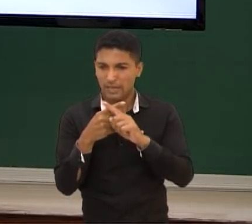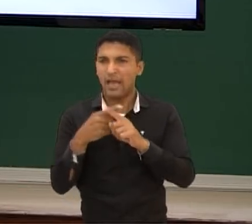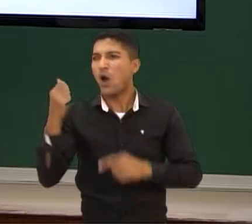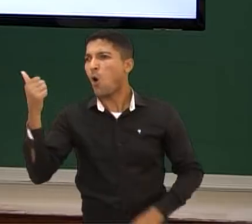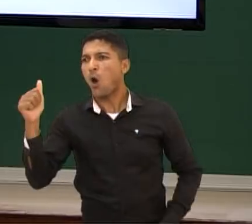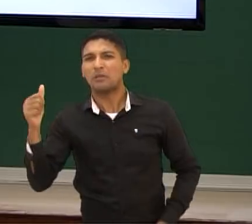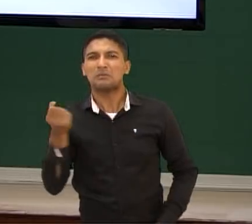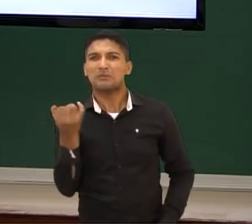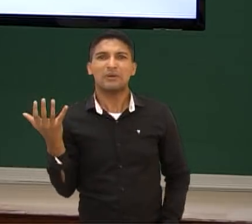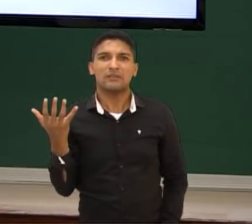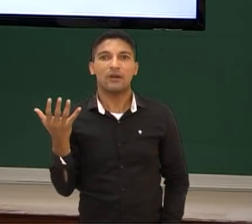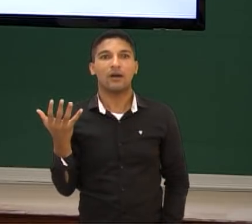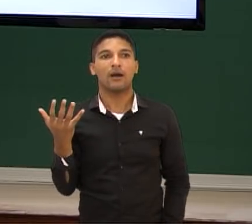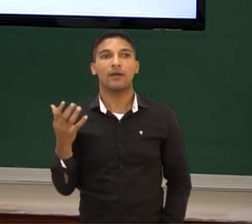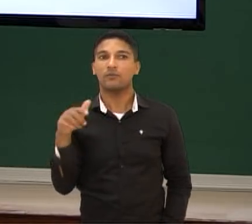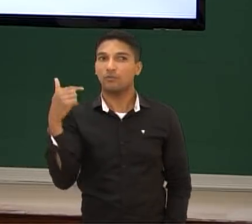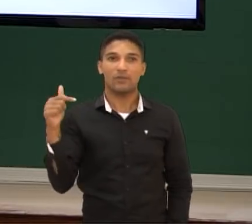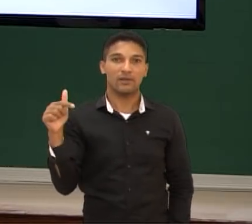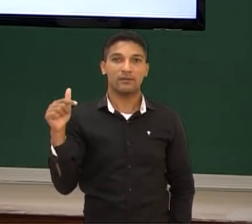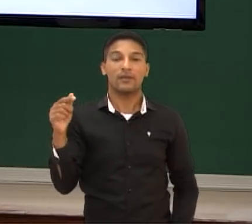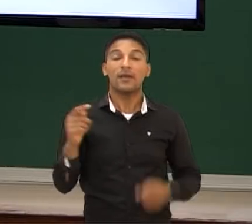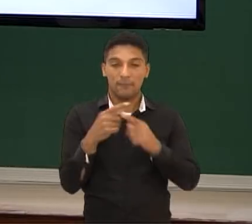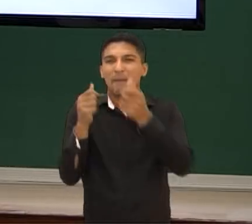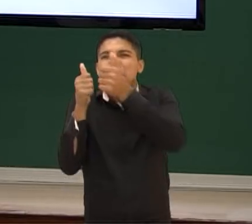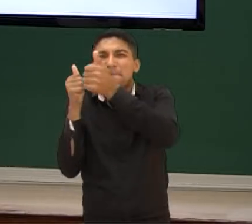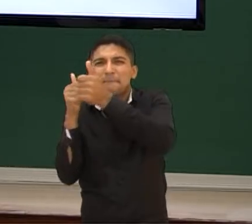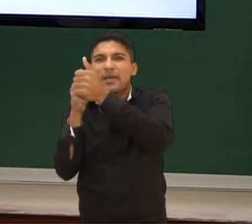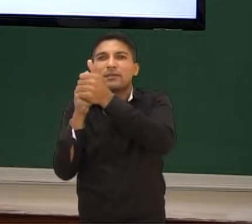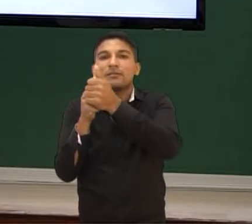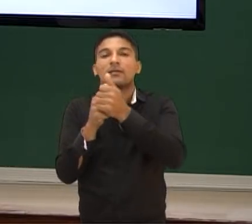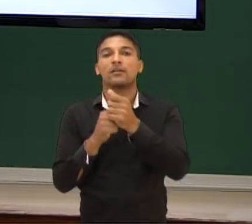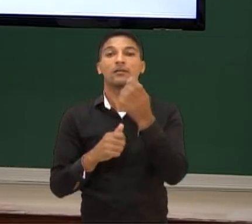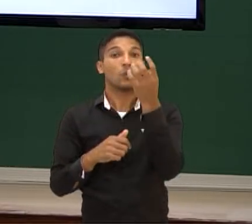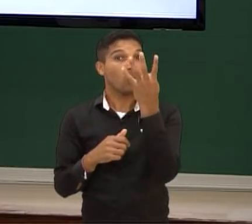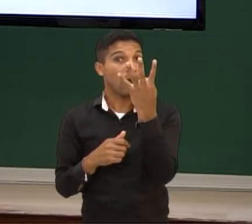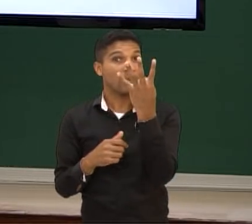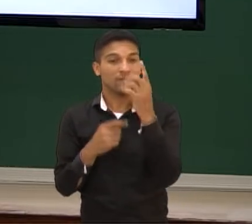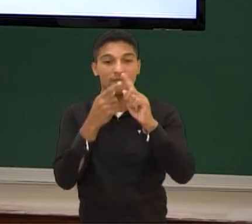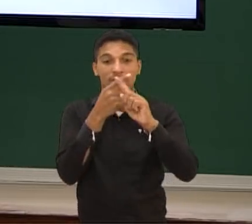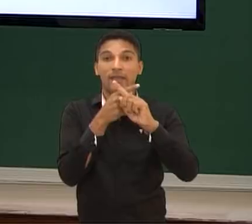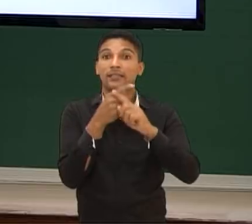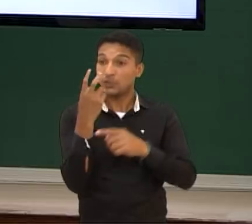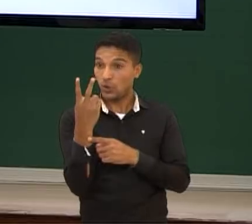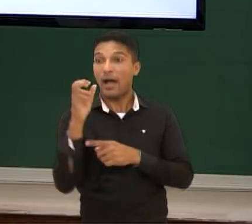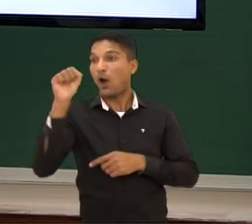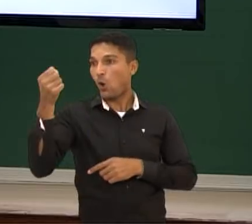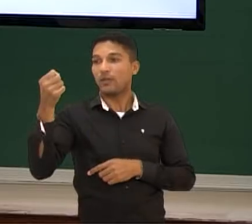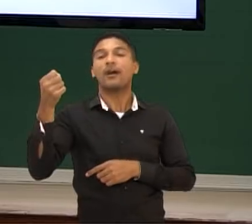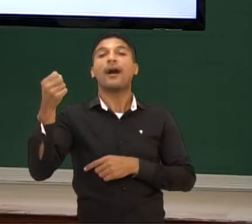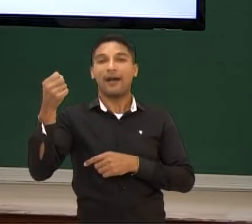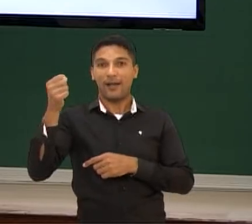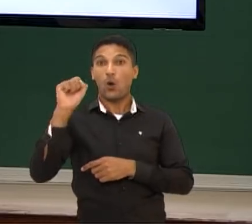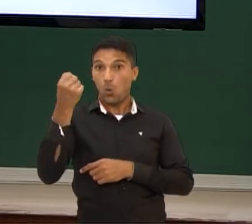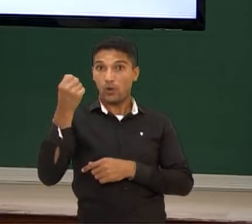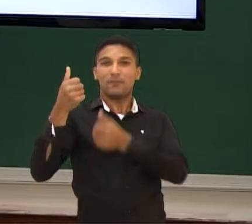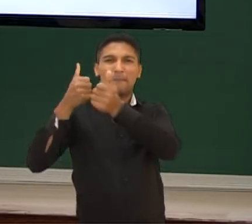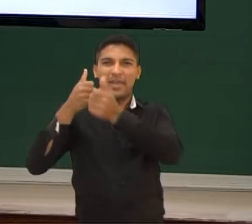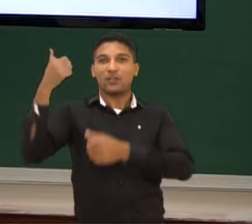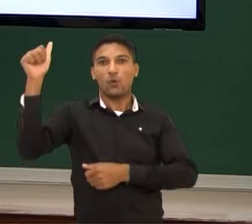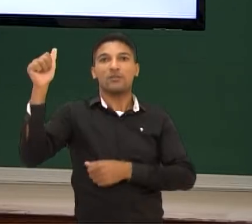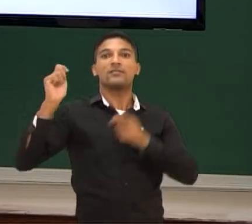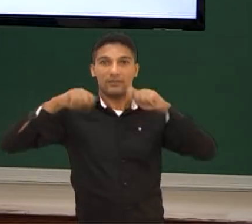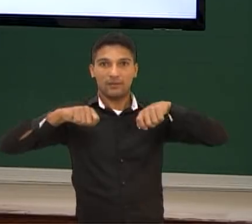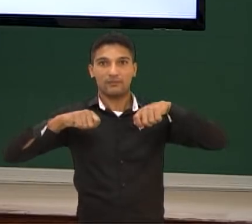é o 4 vezes 2, que é 8. Ótimo! Agora aqui eu fiz a divisão, né, aqui pelo método longo, né, para